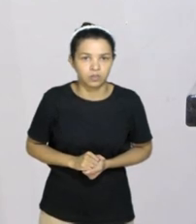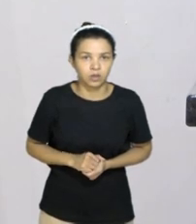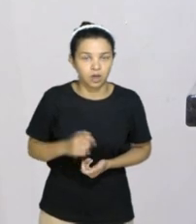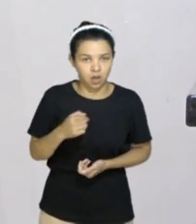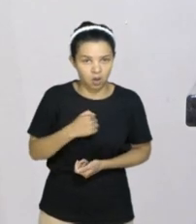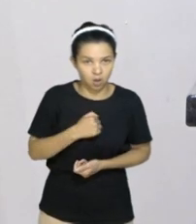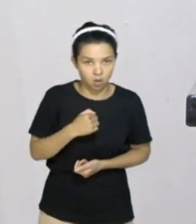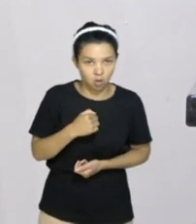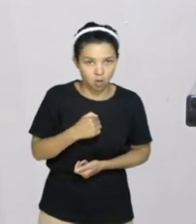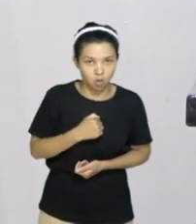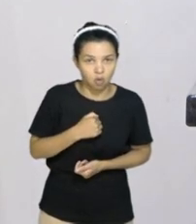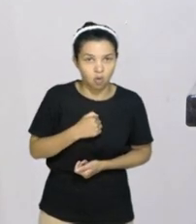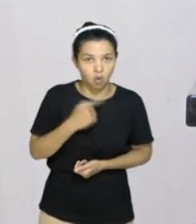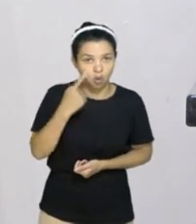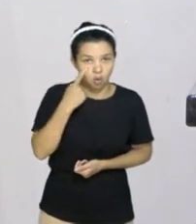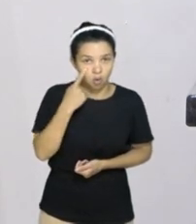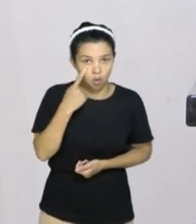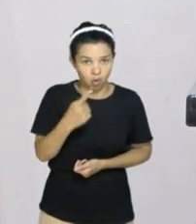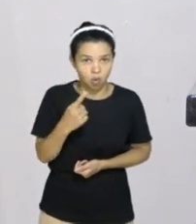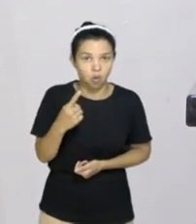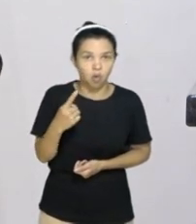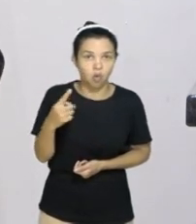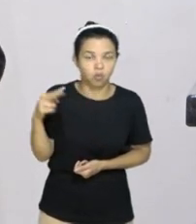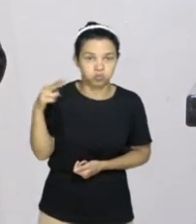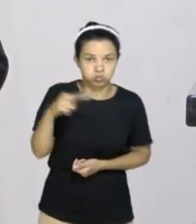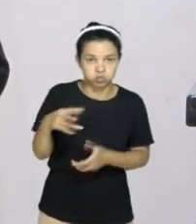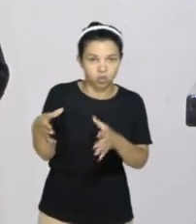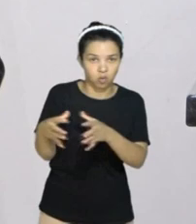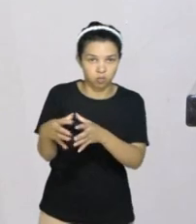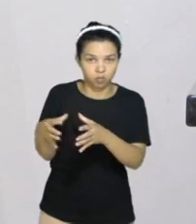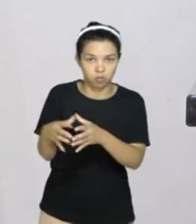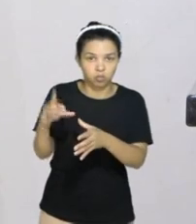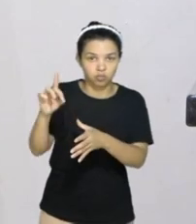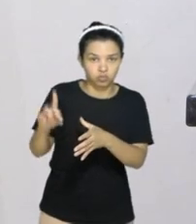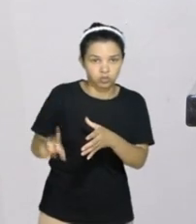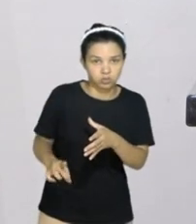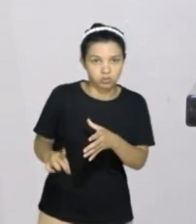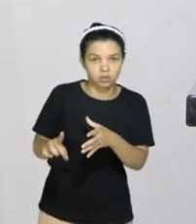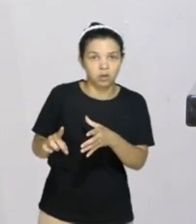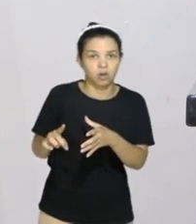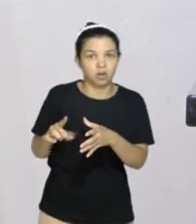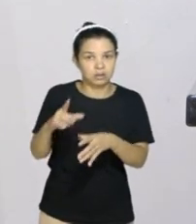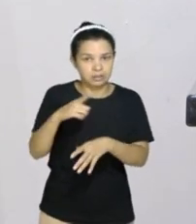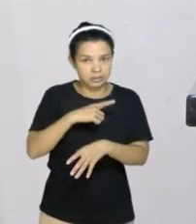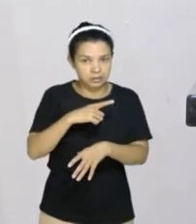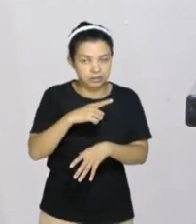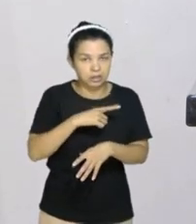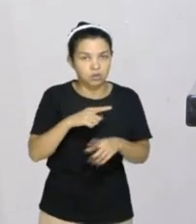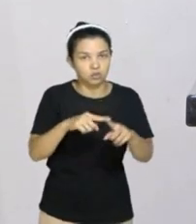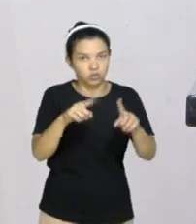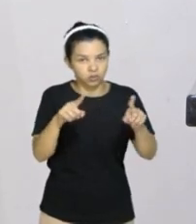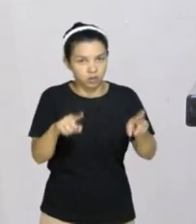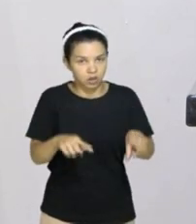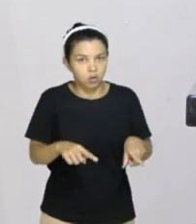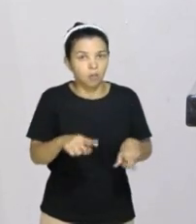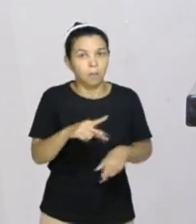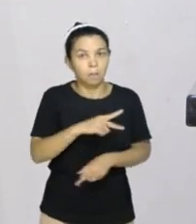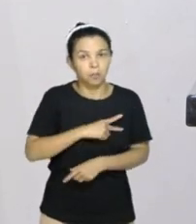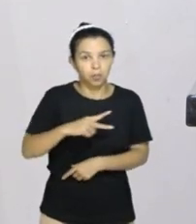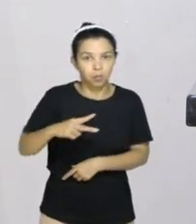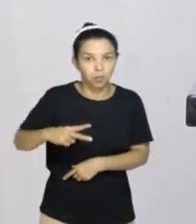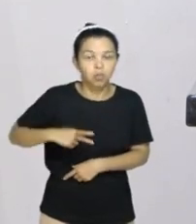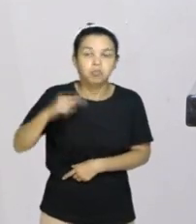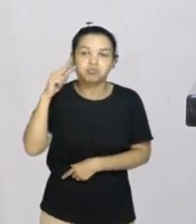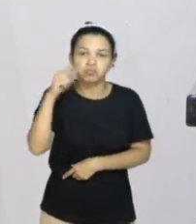sobre os olhos de uma direção sobre os olhos de uma supervisão isso tudo acontecendo funcionário público assistindo isso